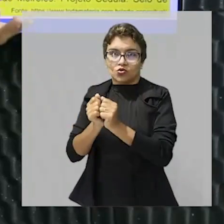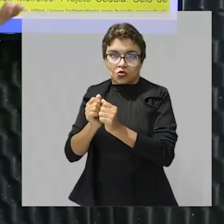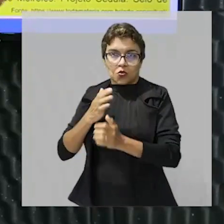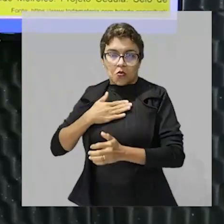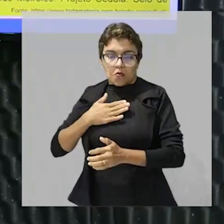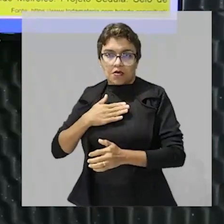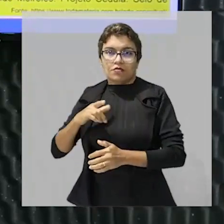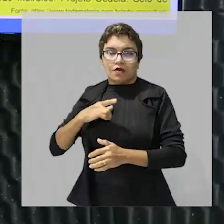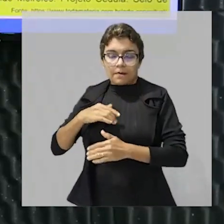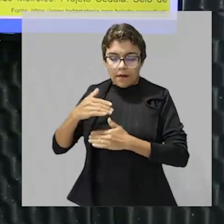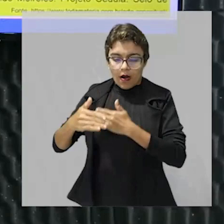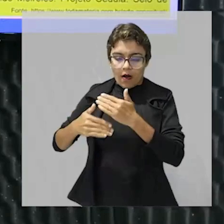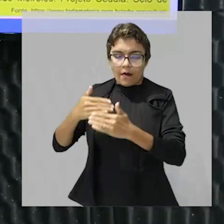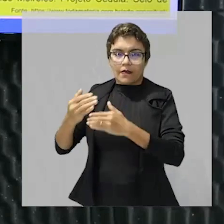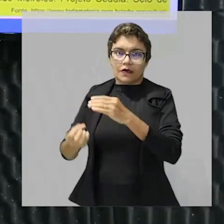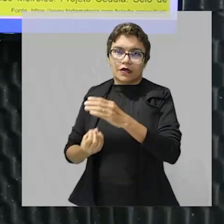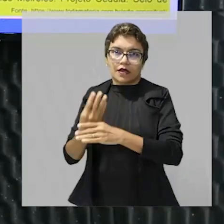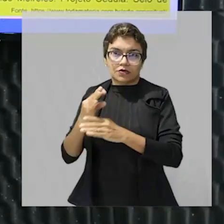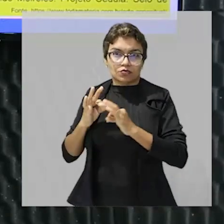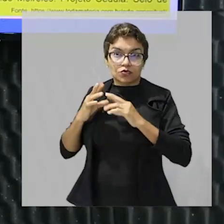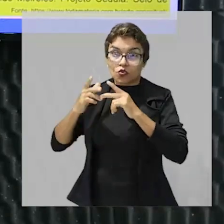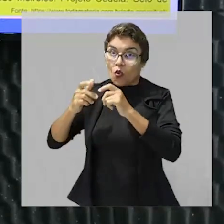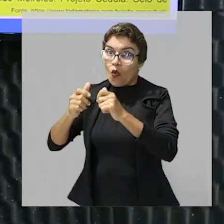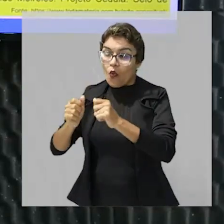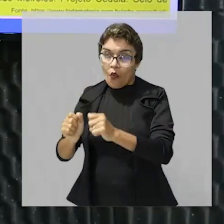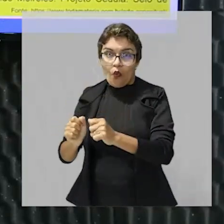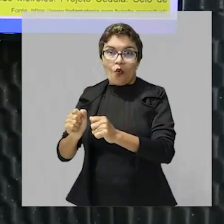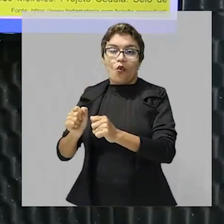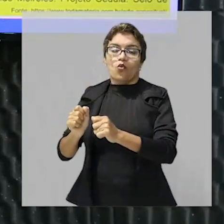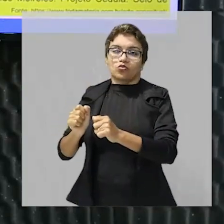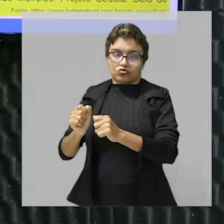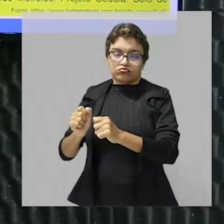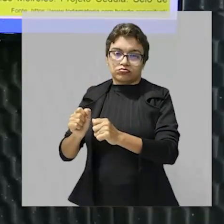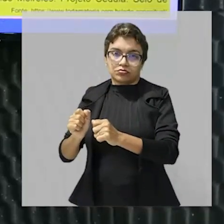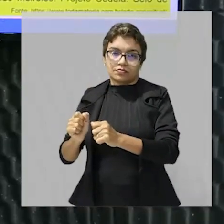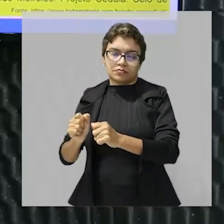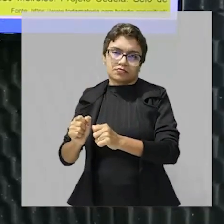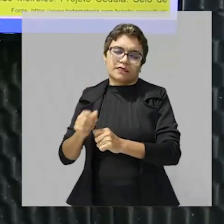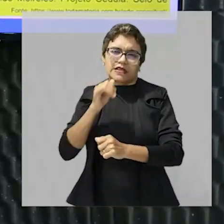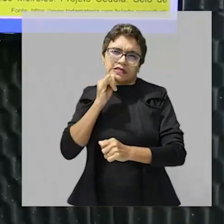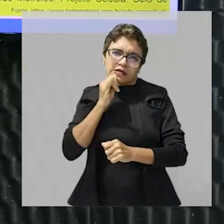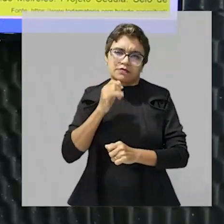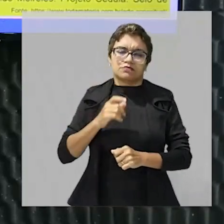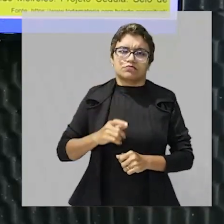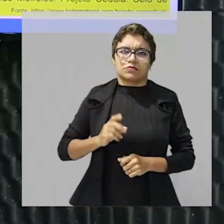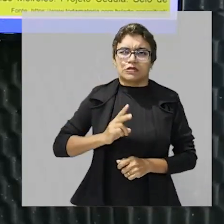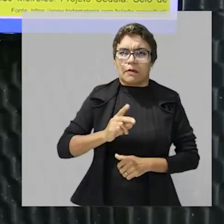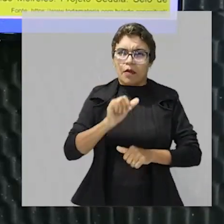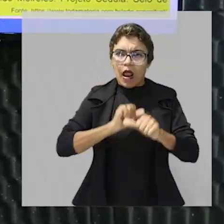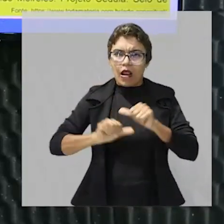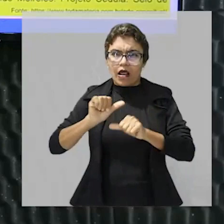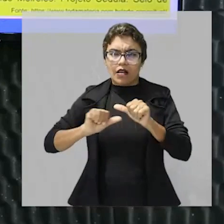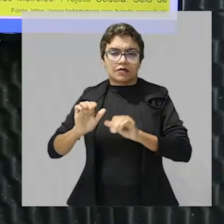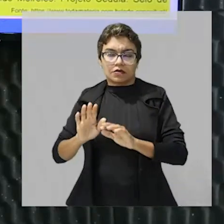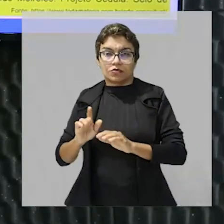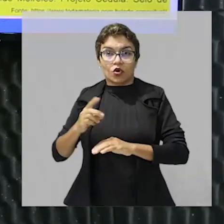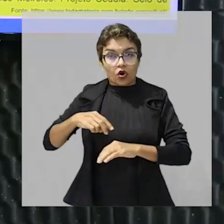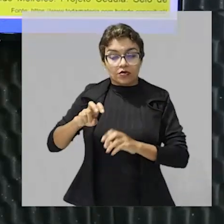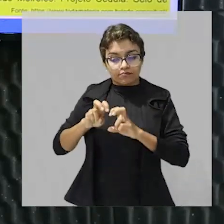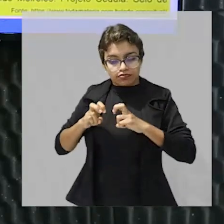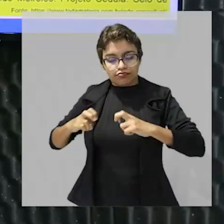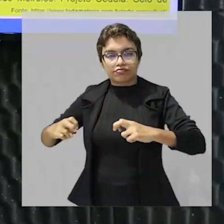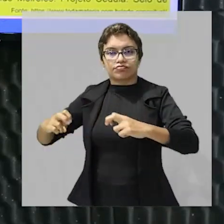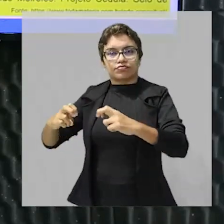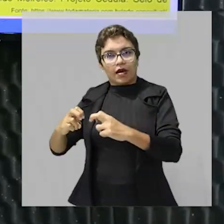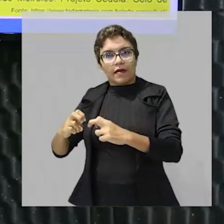do trabalho todo do que, às vezes, o resultado final, que eu sempre vou estar modificando, porque a gente senta para produzir, discutir,